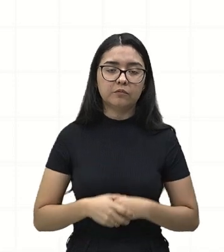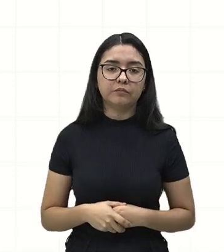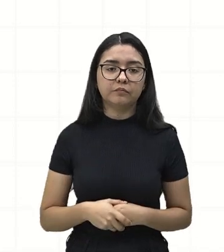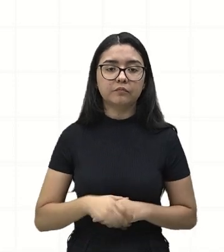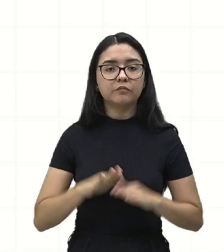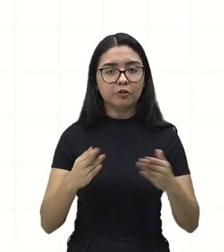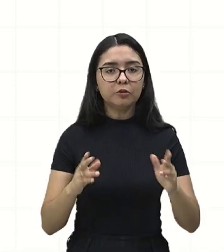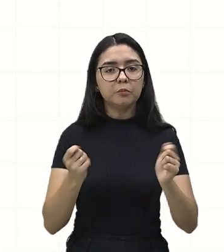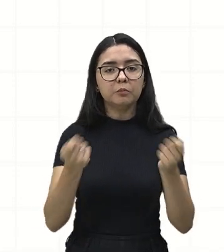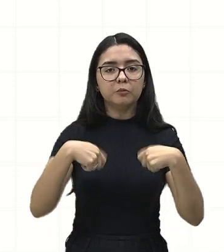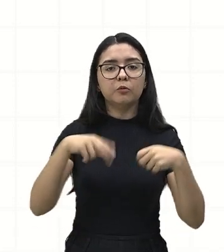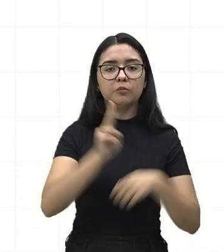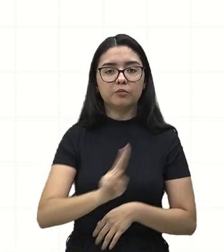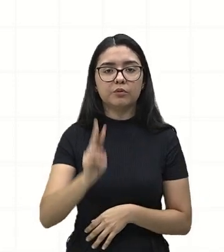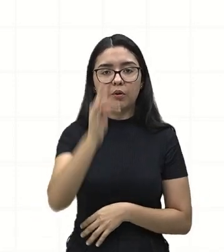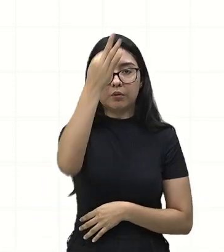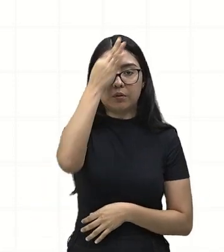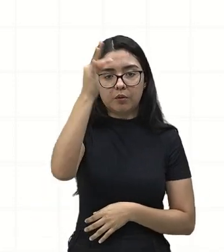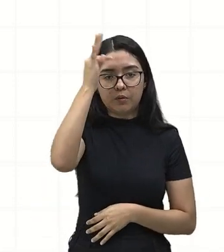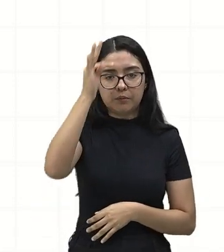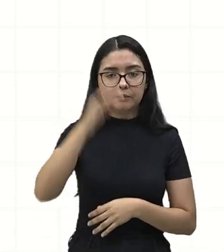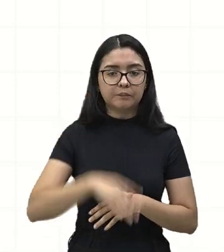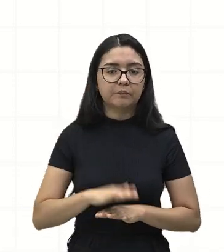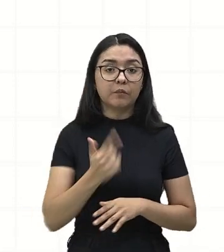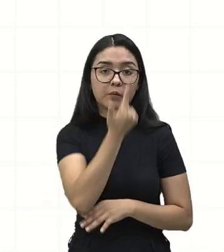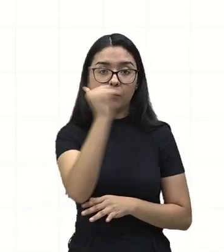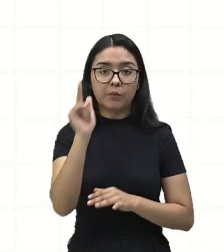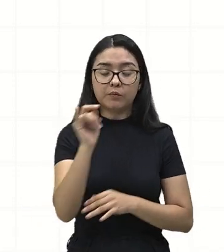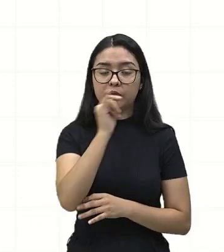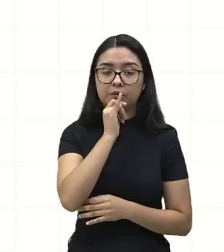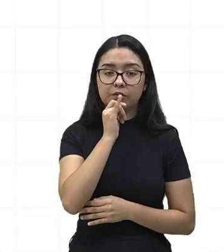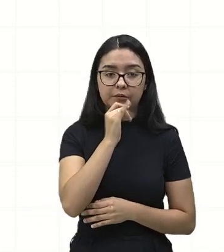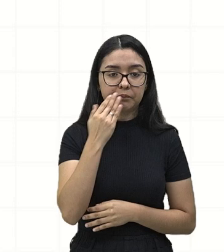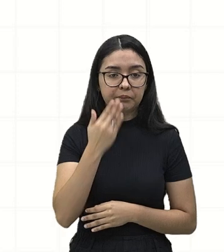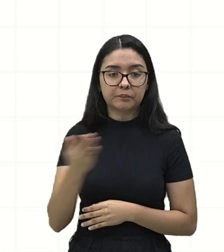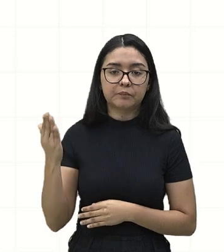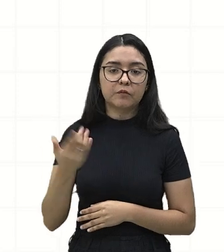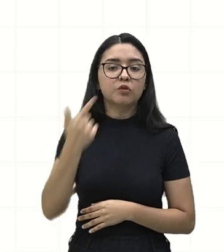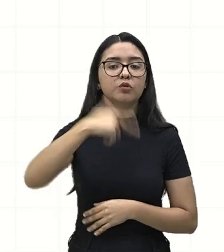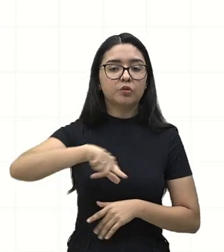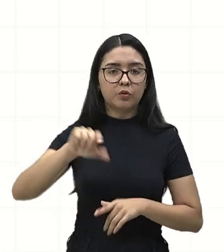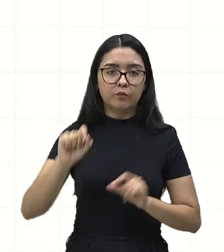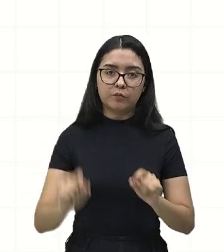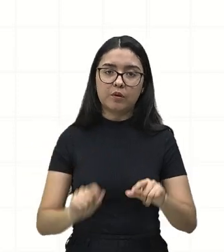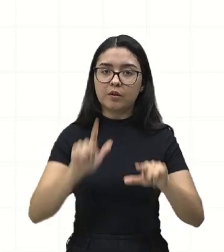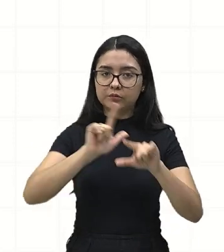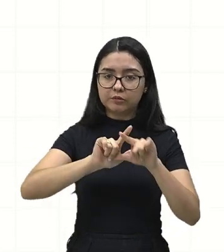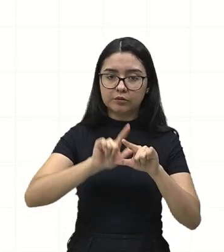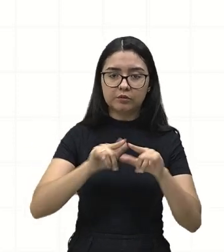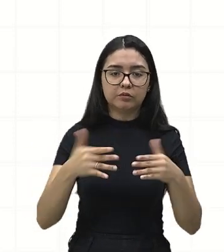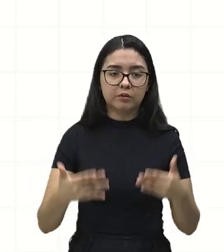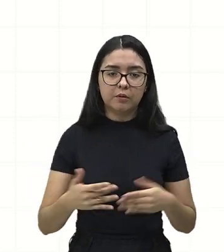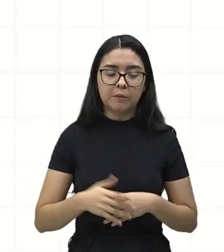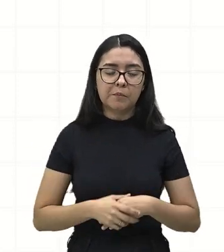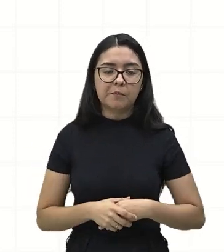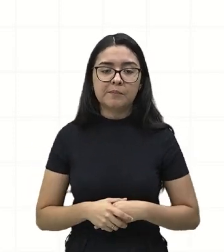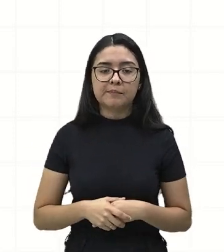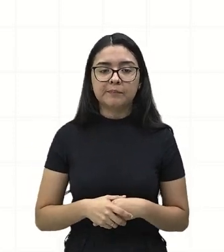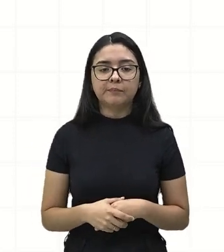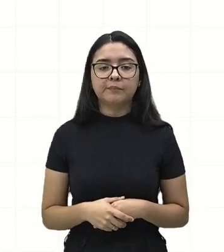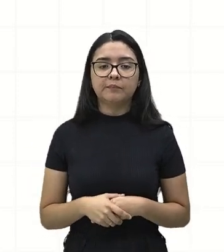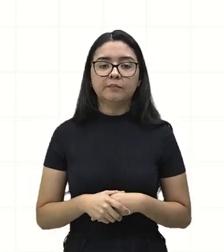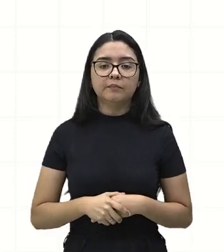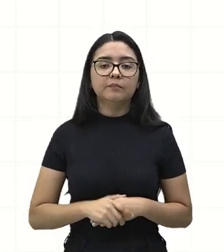o teorema de Thales. Bora para mais um exemplo. Ó, novamente aqui eu tenho